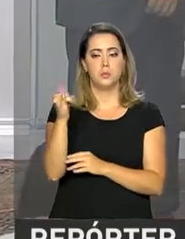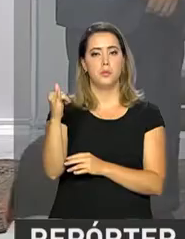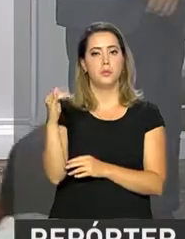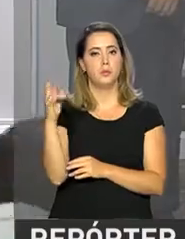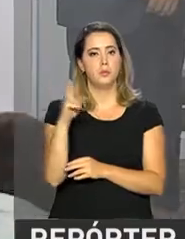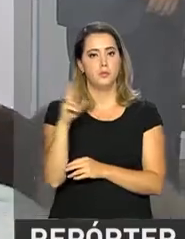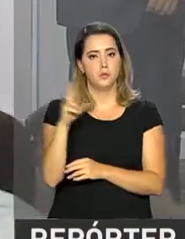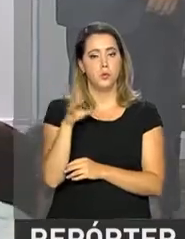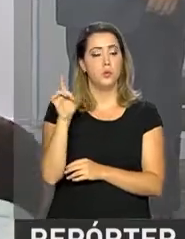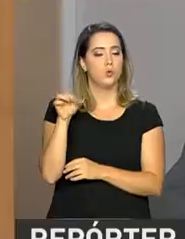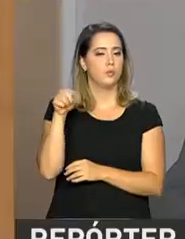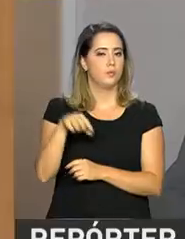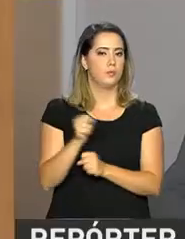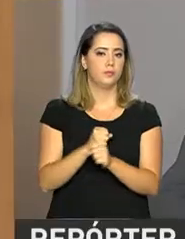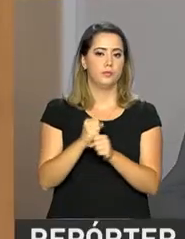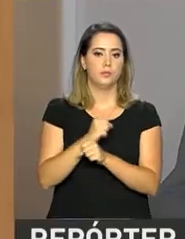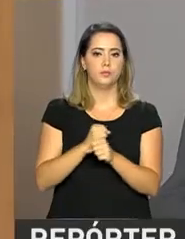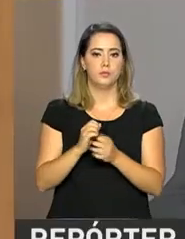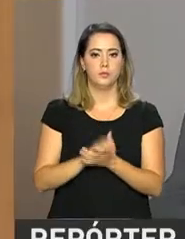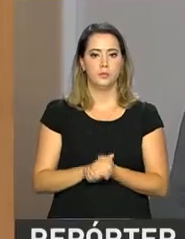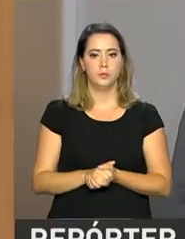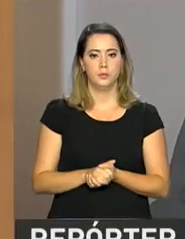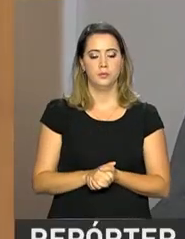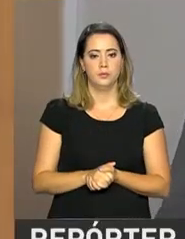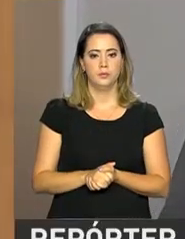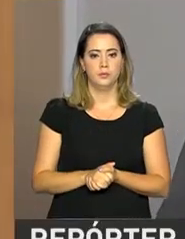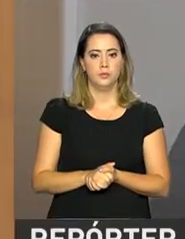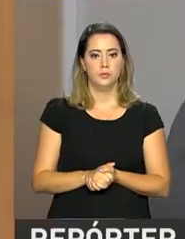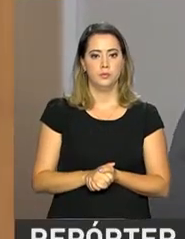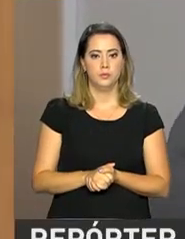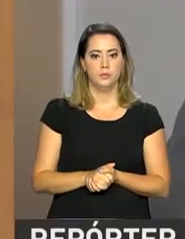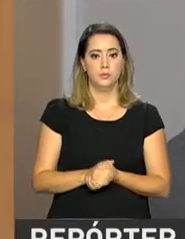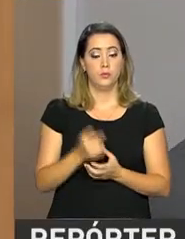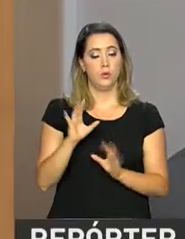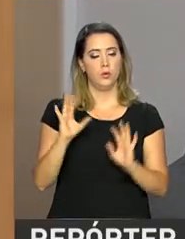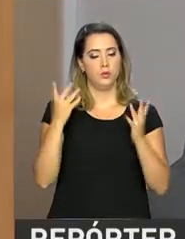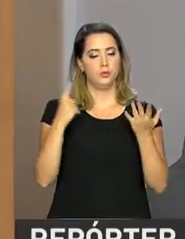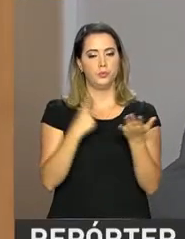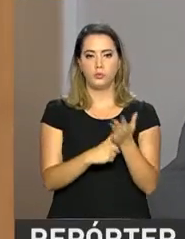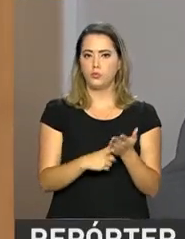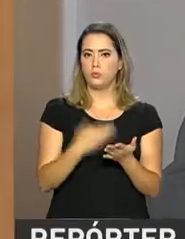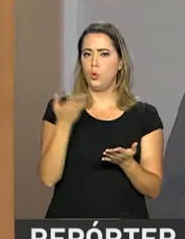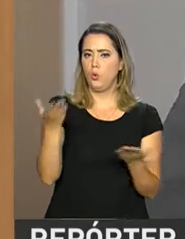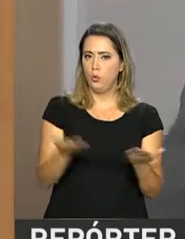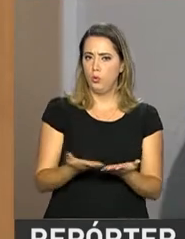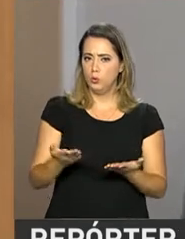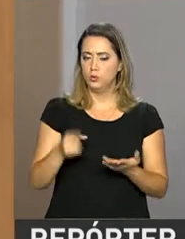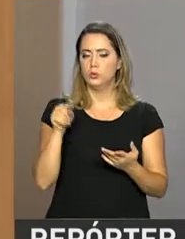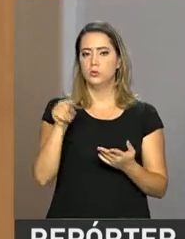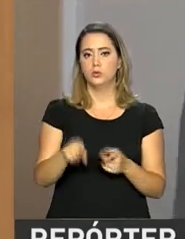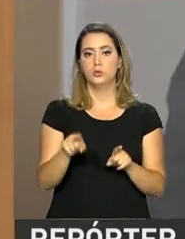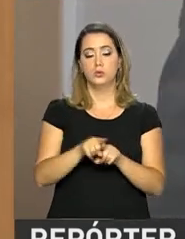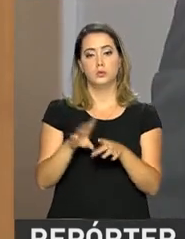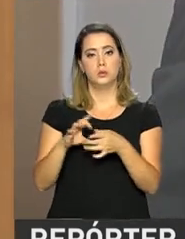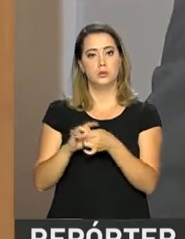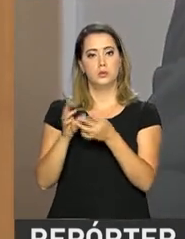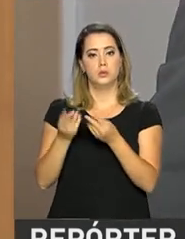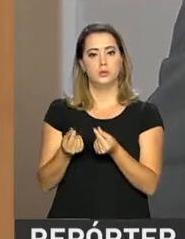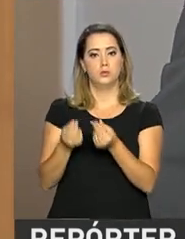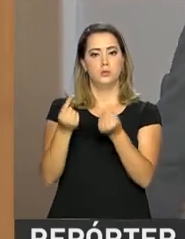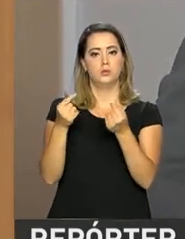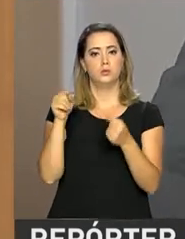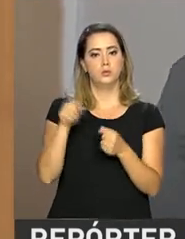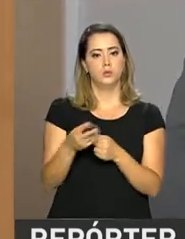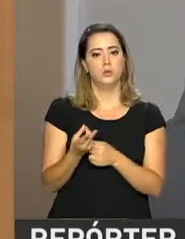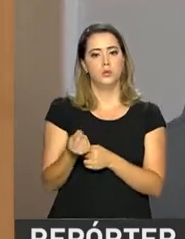apenas este ano esta operação que hoje solene zamo saque e que também autorizamos a liberação